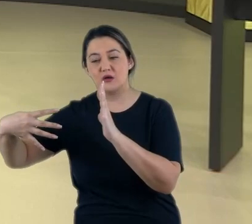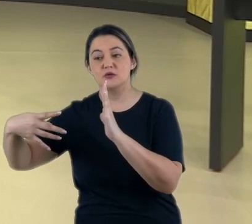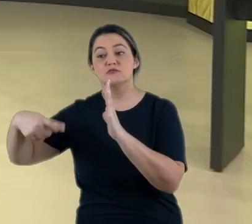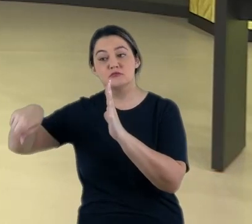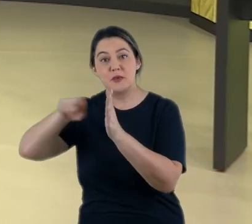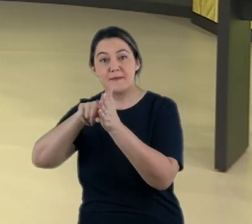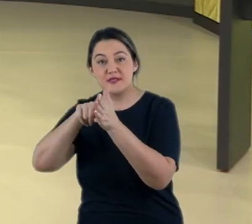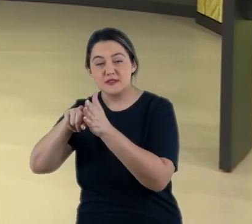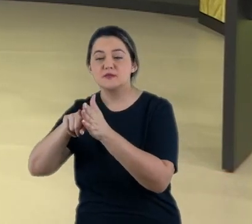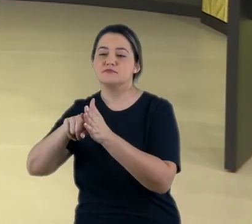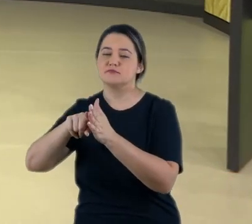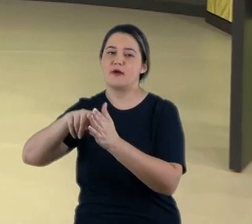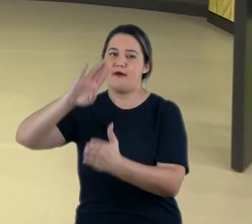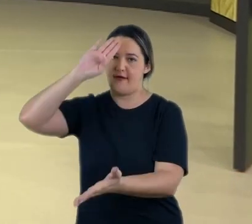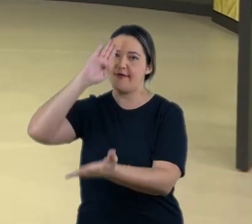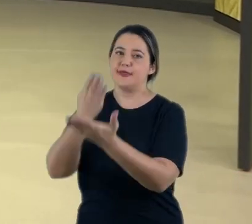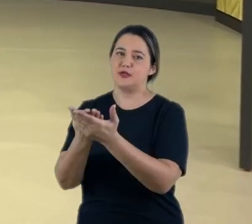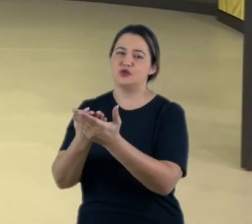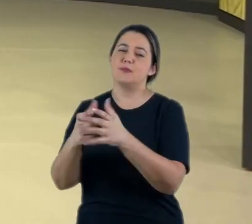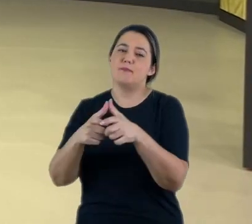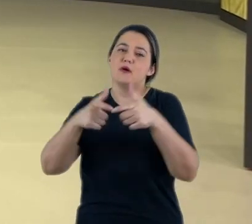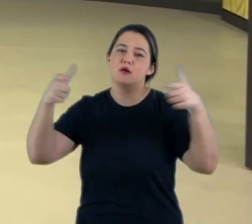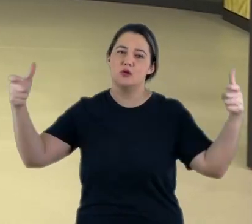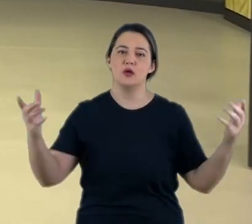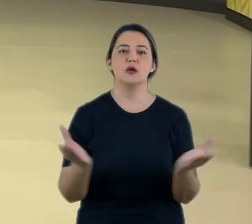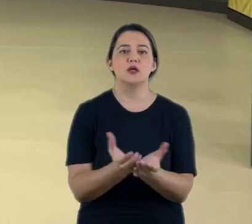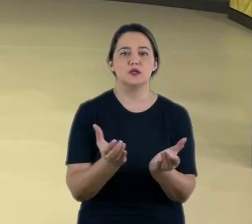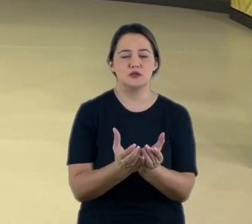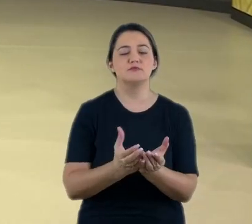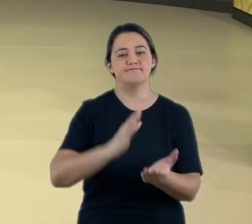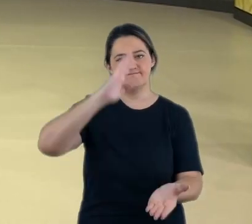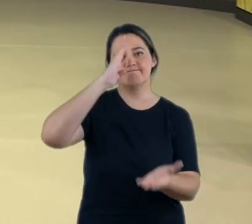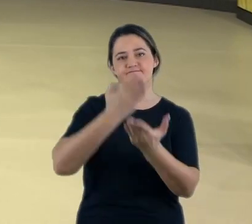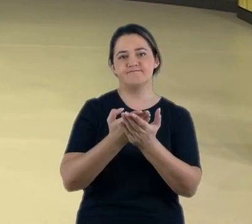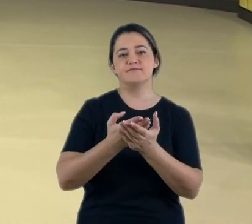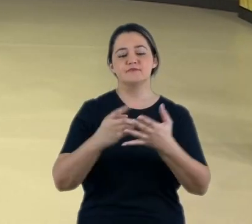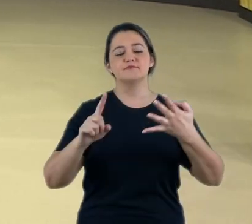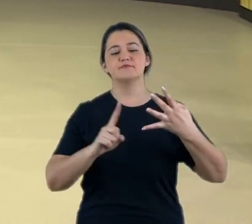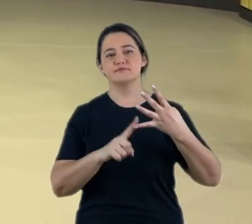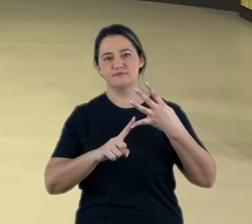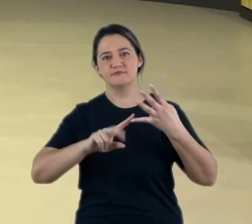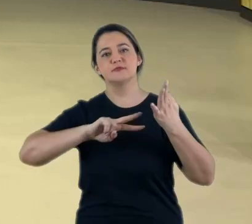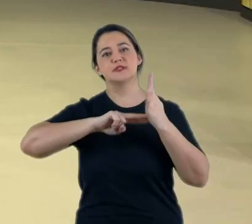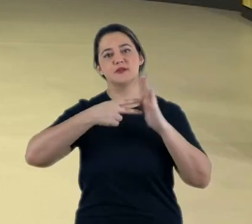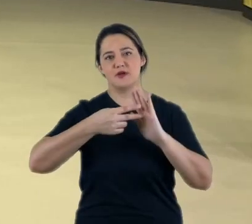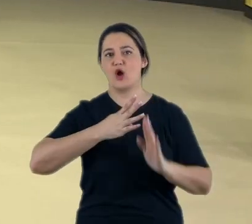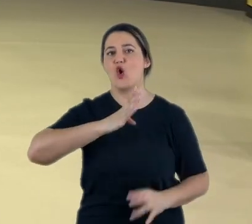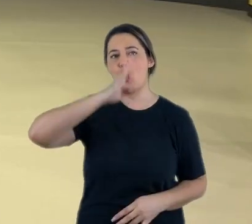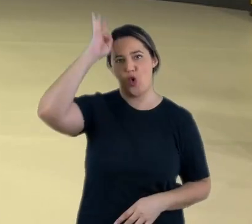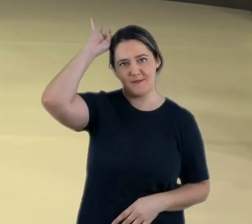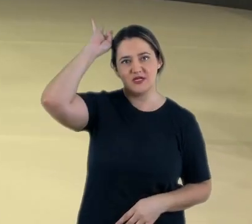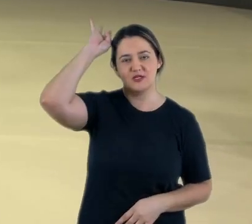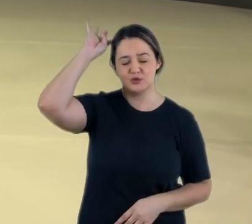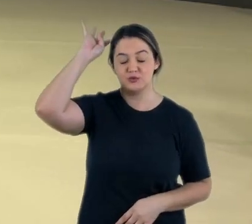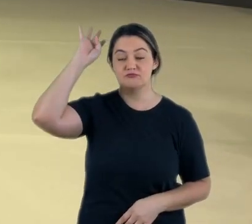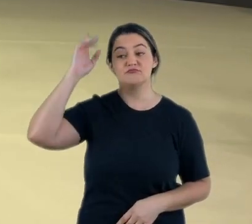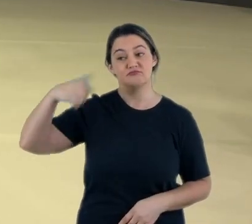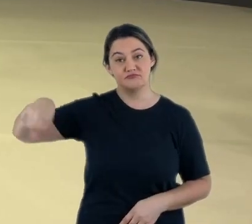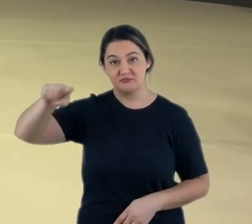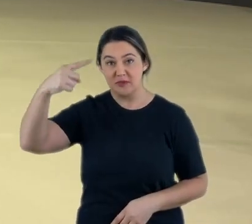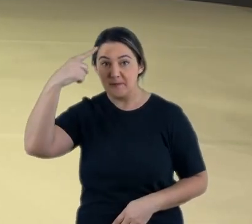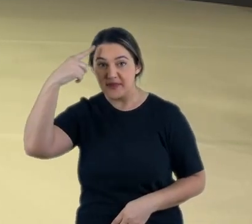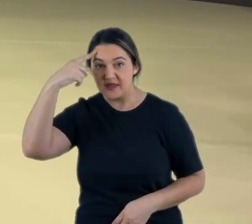que isto era um consenso quase do cristianismo. Eles até acham que Hipólito tomou esta informação para